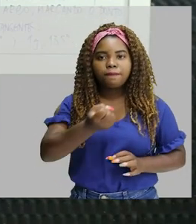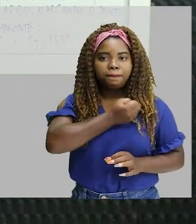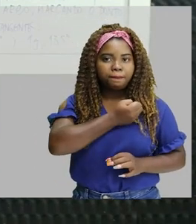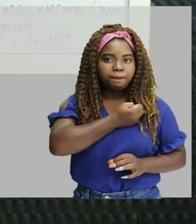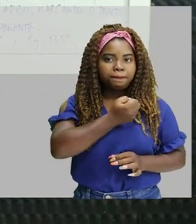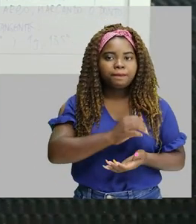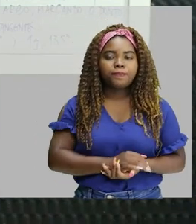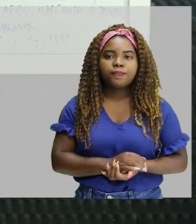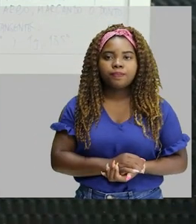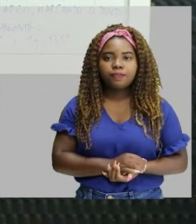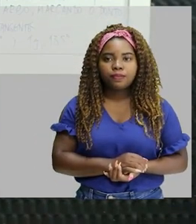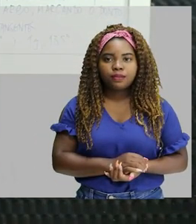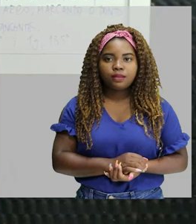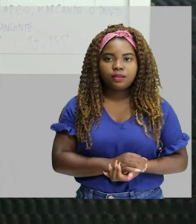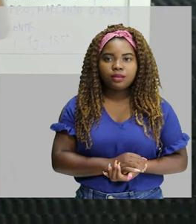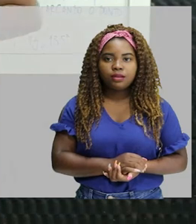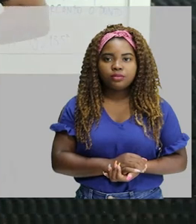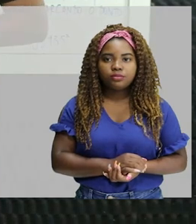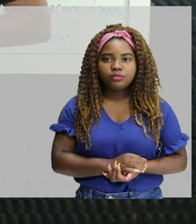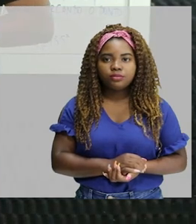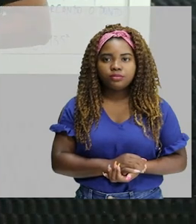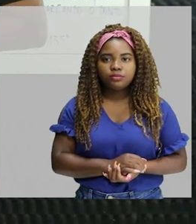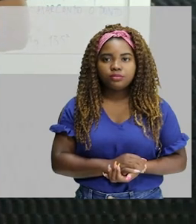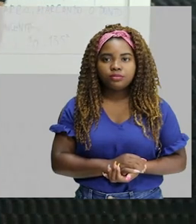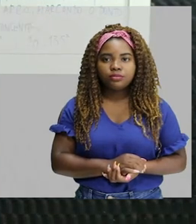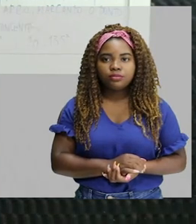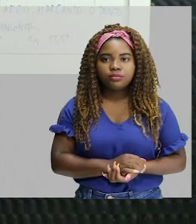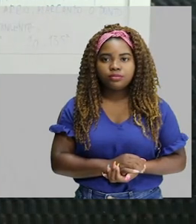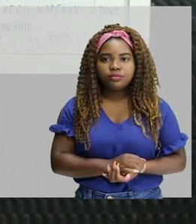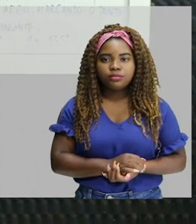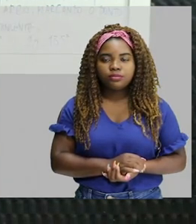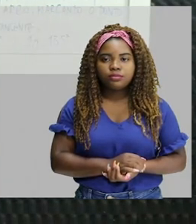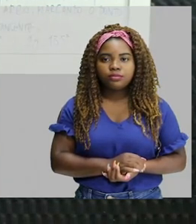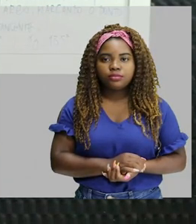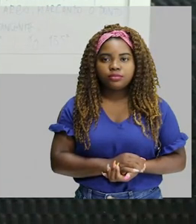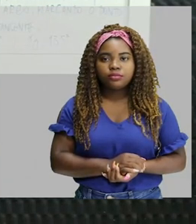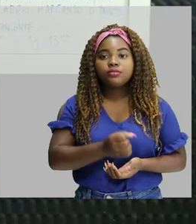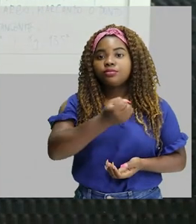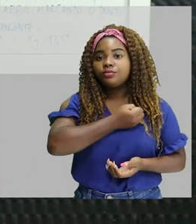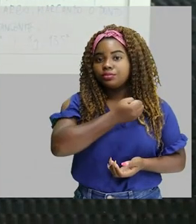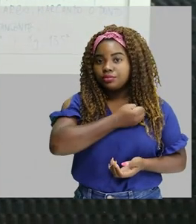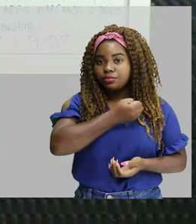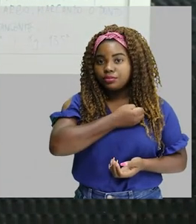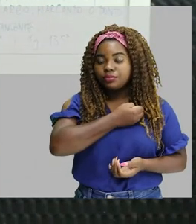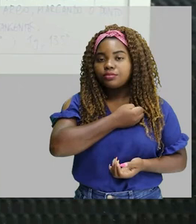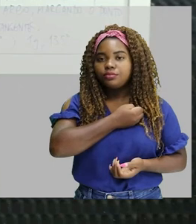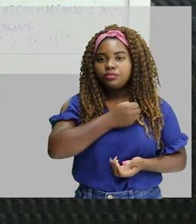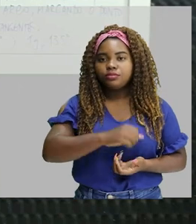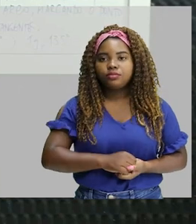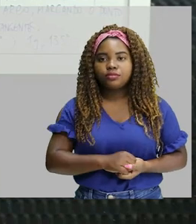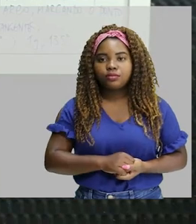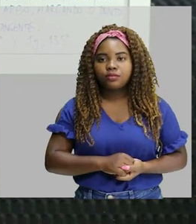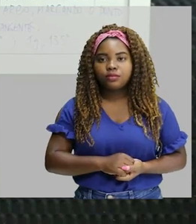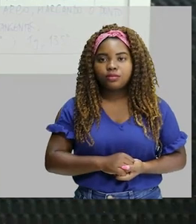que vai do ponto o até o ponto m certo então essa essa ordenada aqui esse